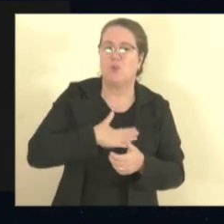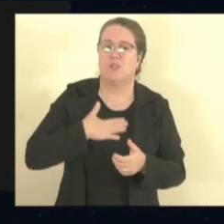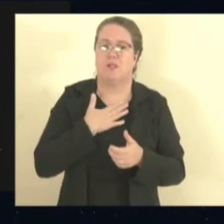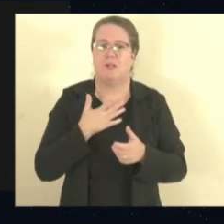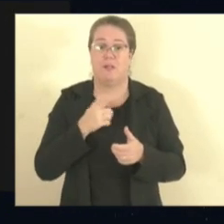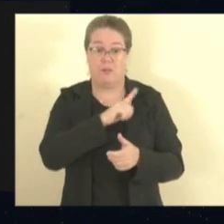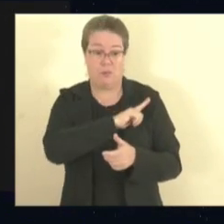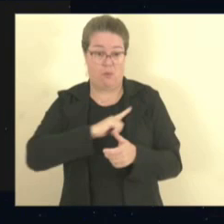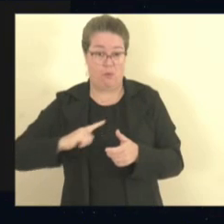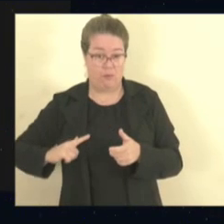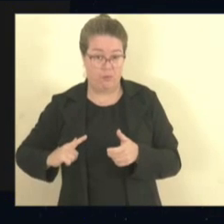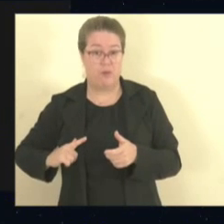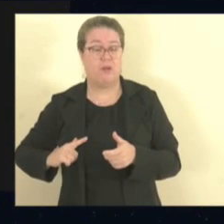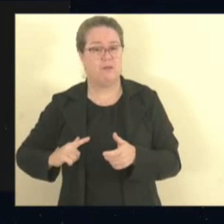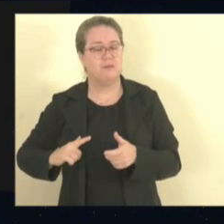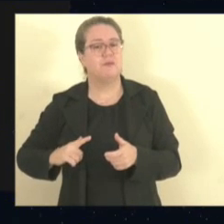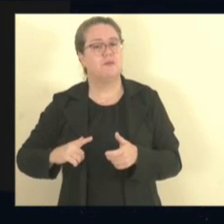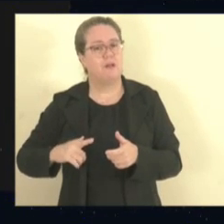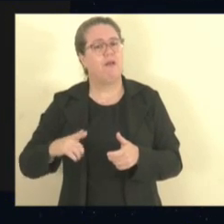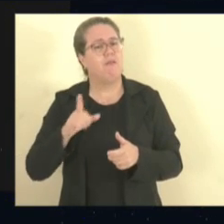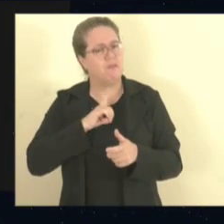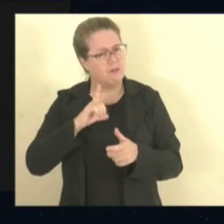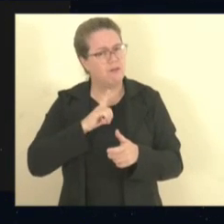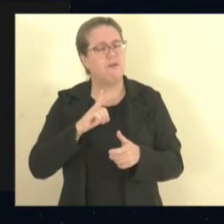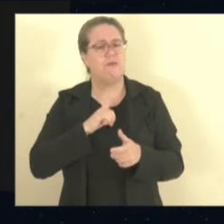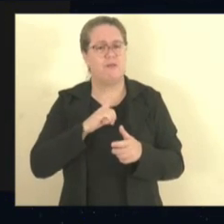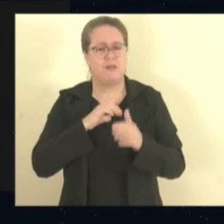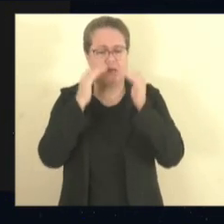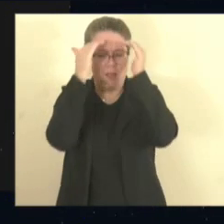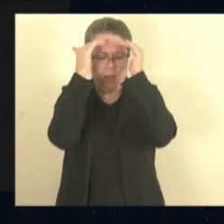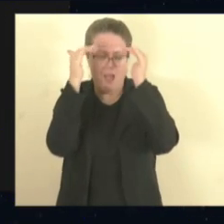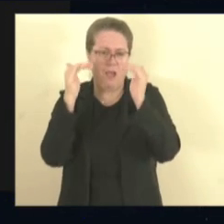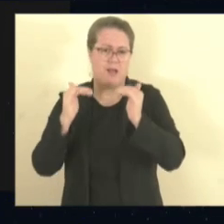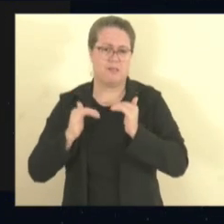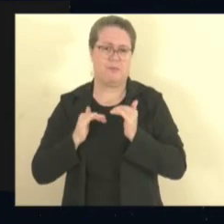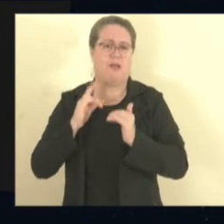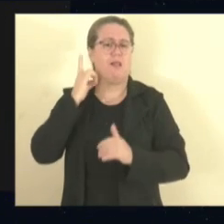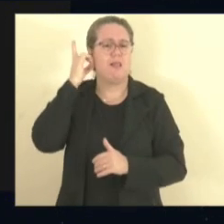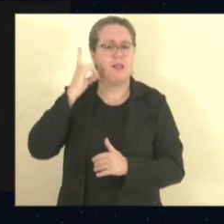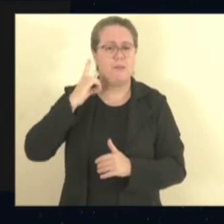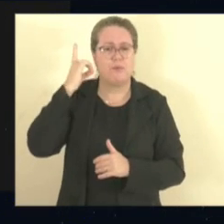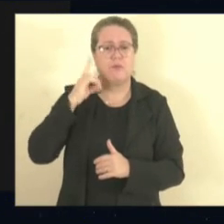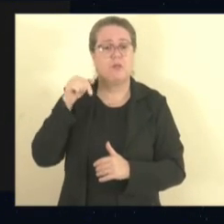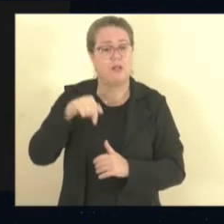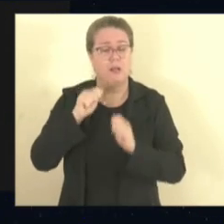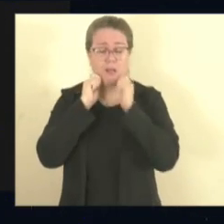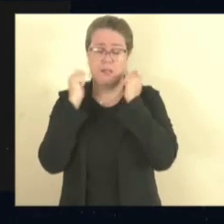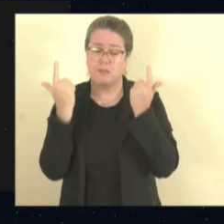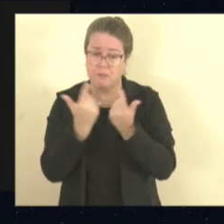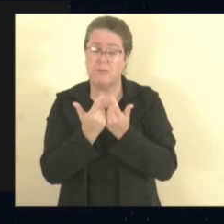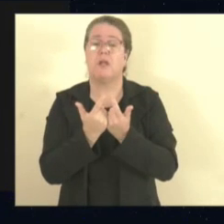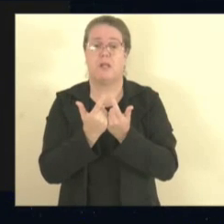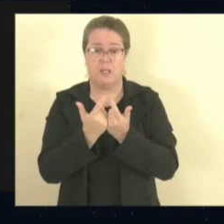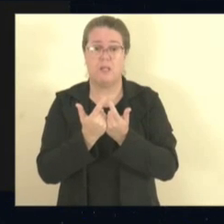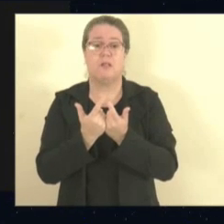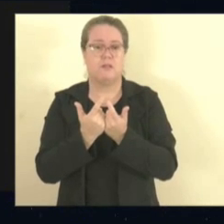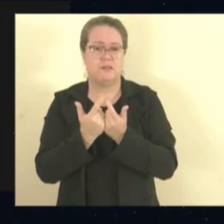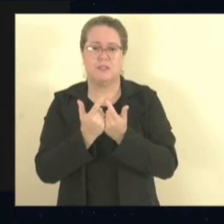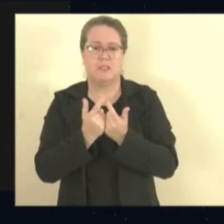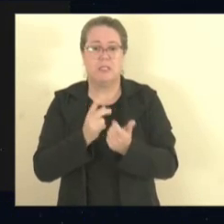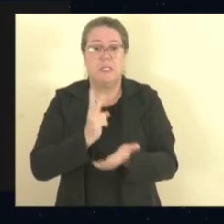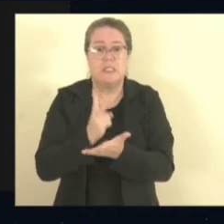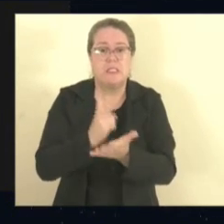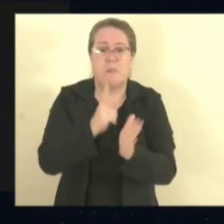governo do Estado passasse a ter mais respeito pelos deputados, mais respeito pela Assembleia, e não ficasse mandando sempre